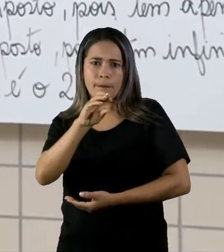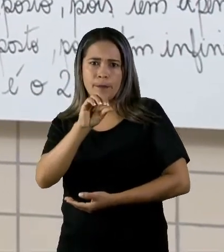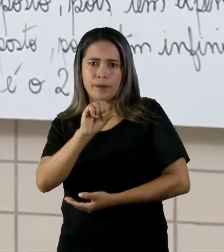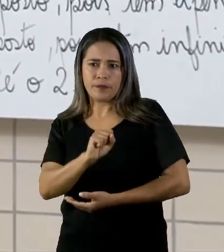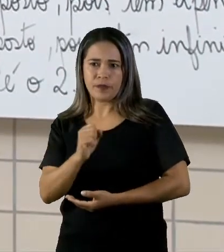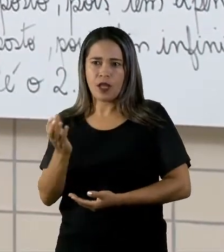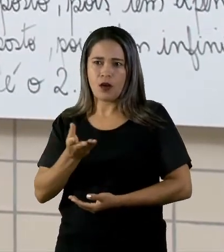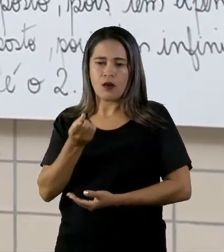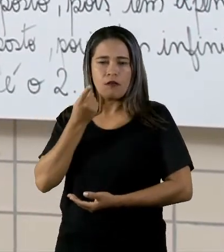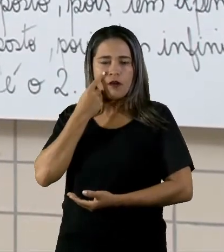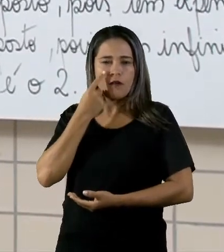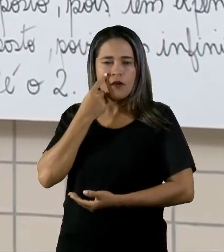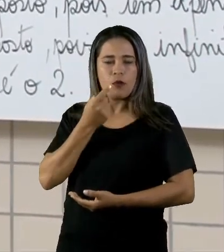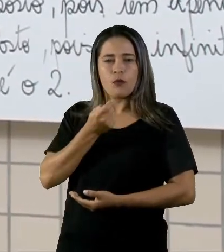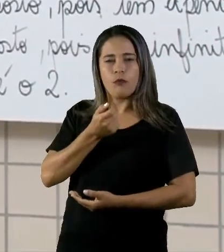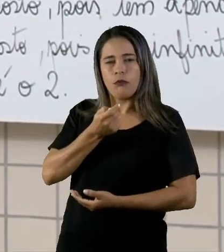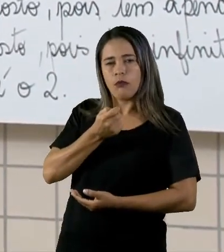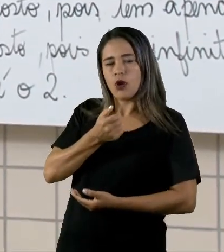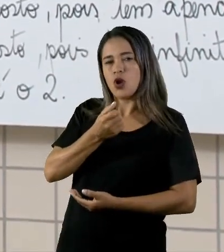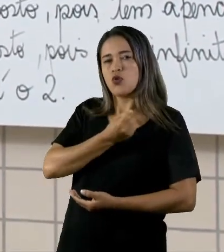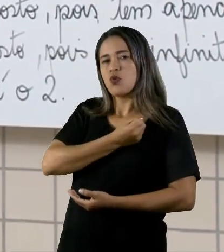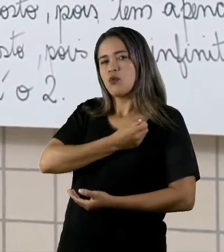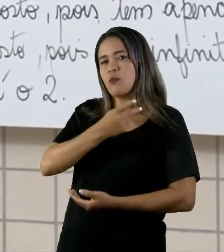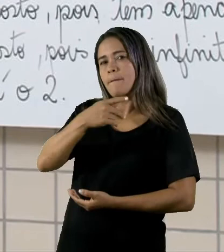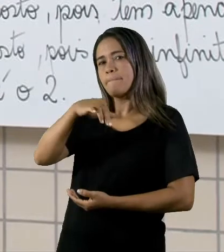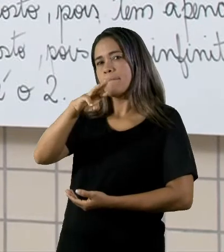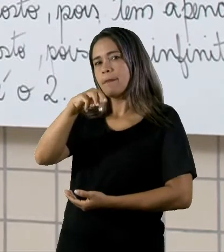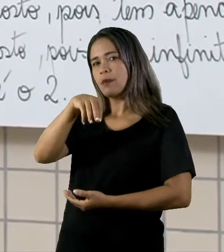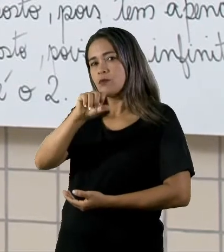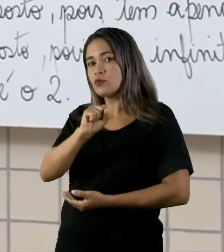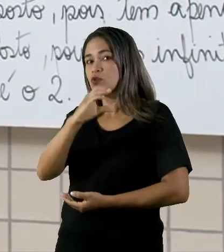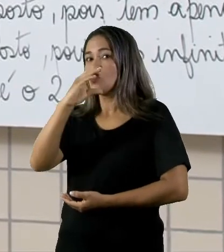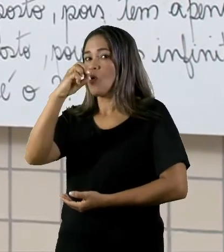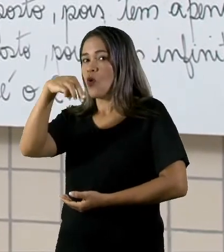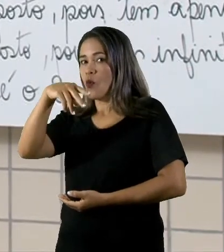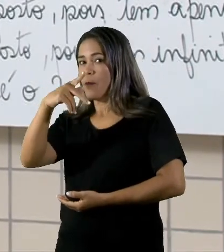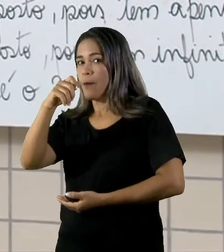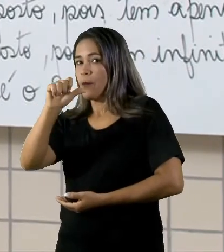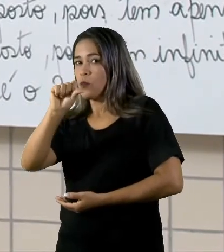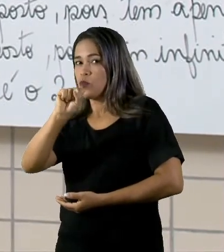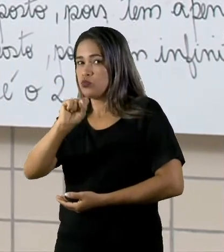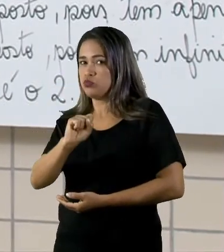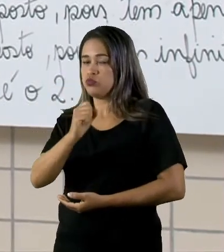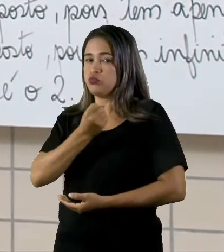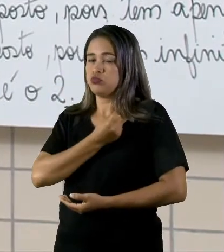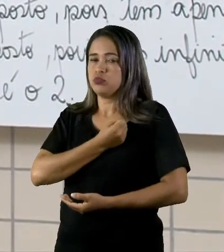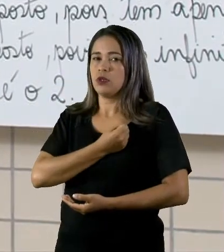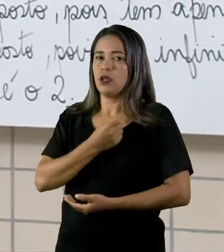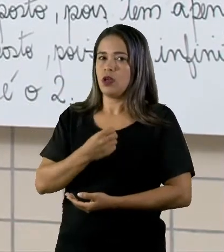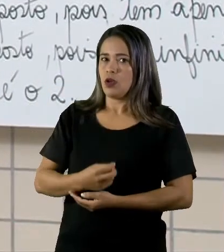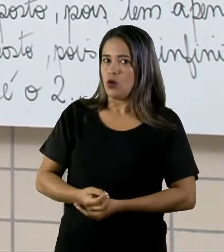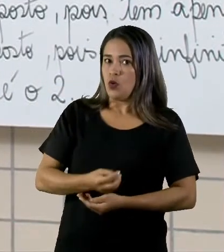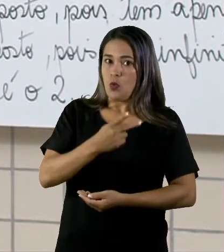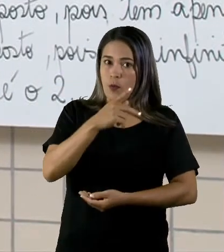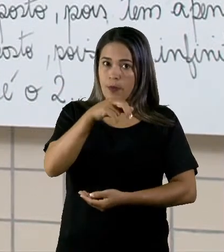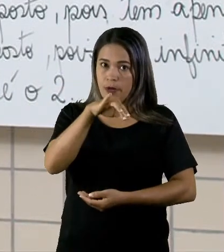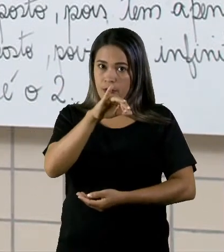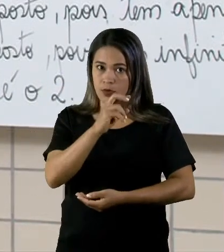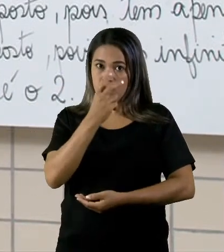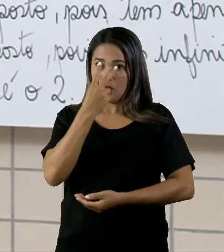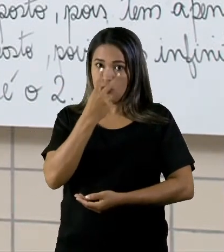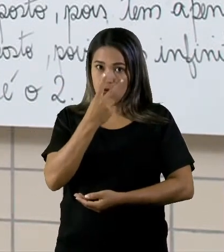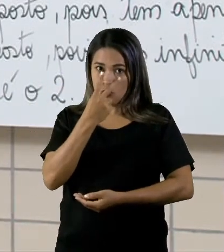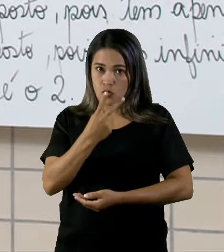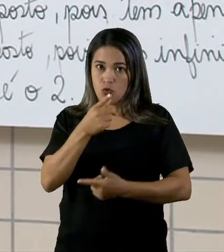um pouquinho de números primos e números compostos. Números primos são aqueles que têm apenas 2 divisores. E